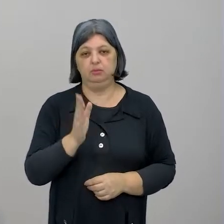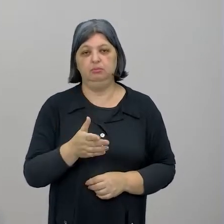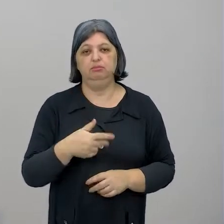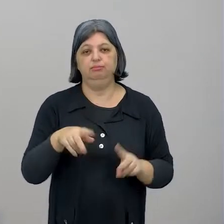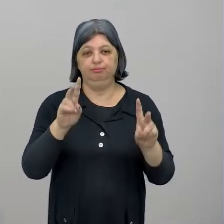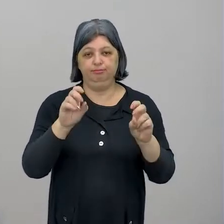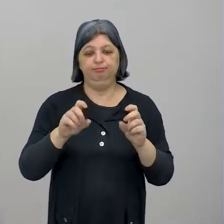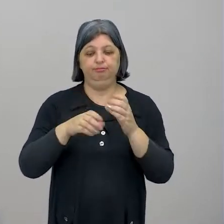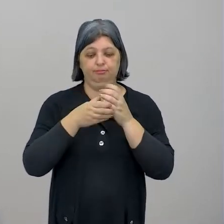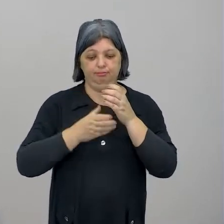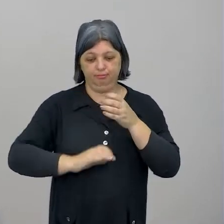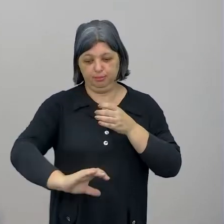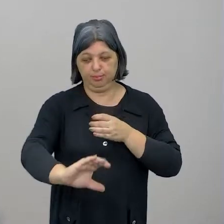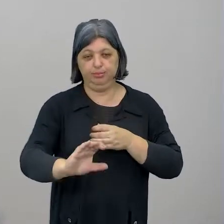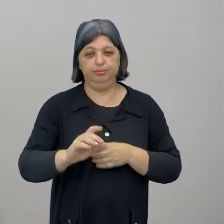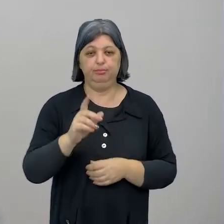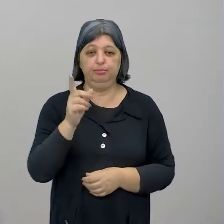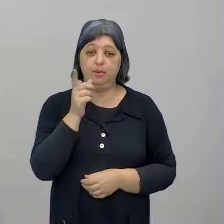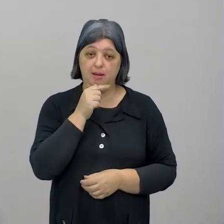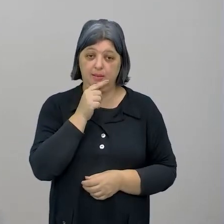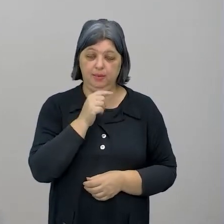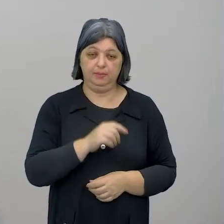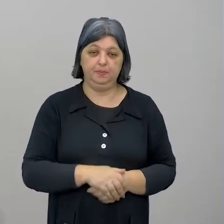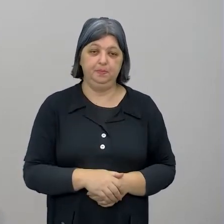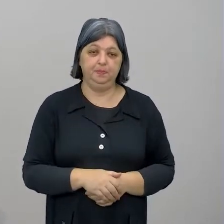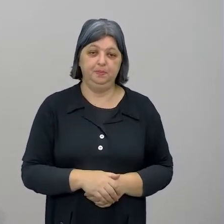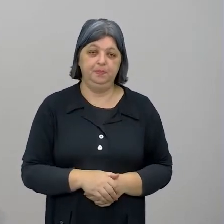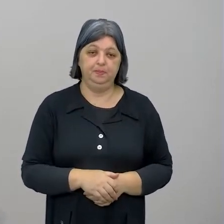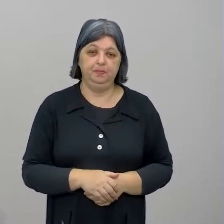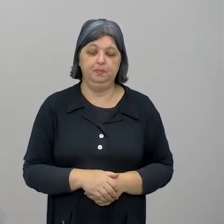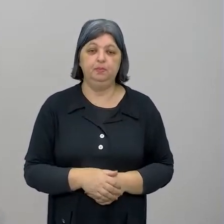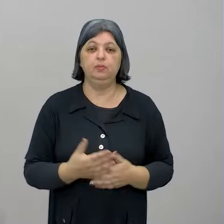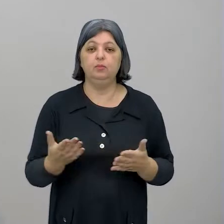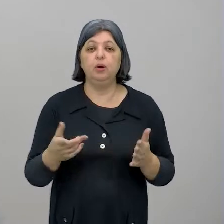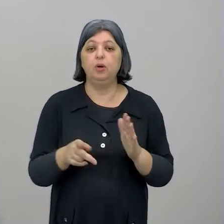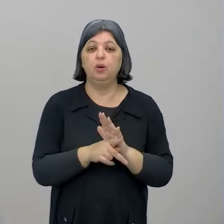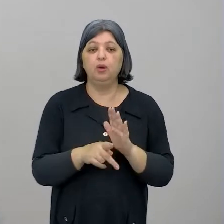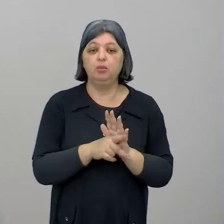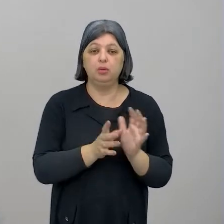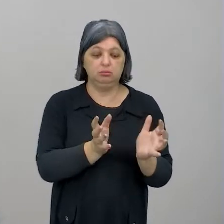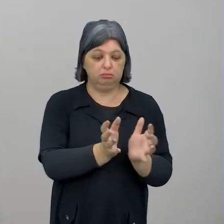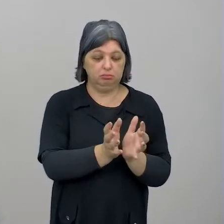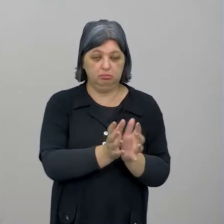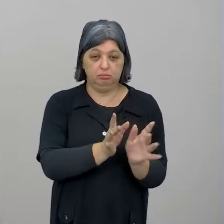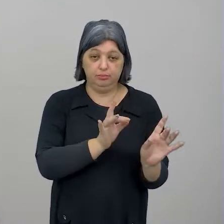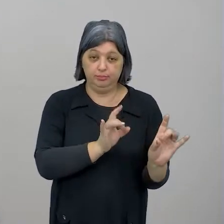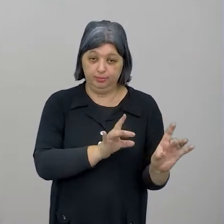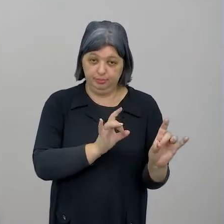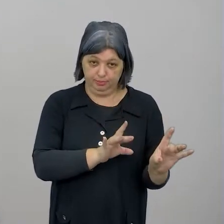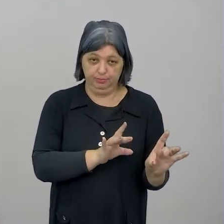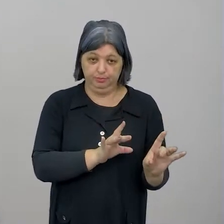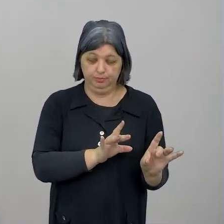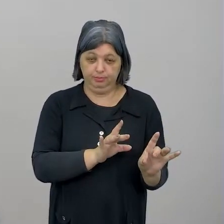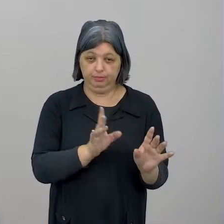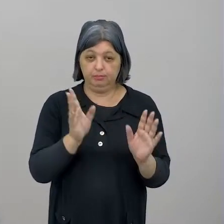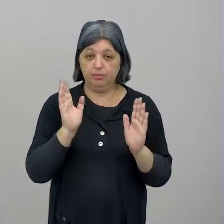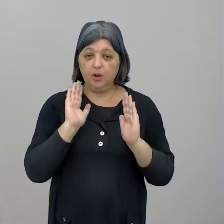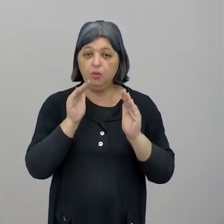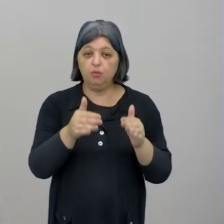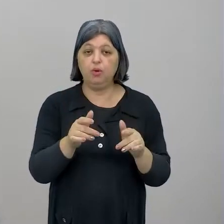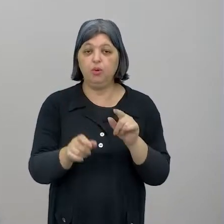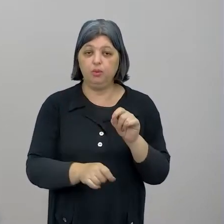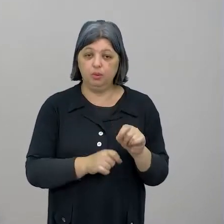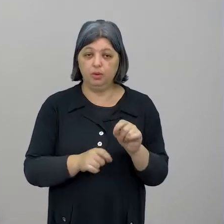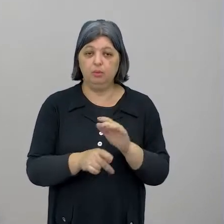sobre saneamento básico. E o saneamento básico, então, seria esse conjunto de técnicas que visam, então, essa questão aí